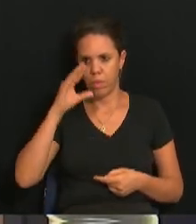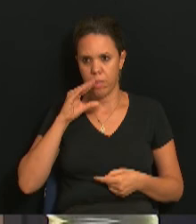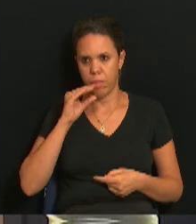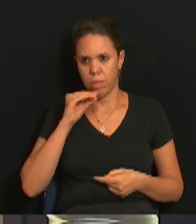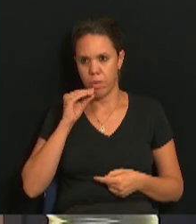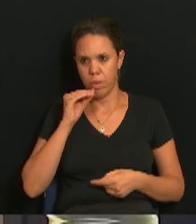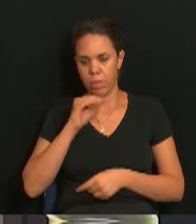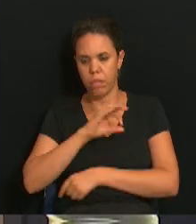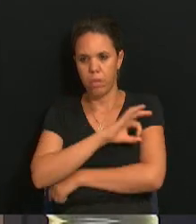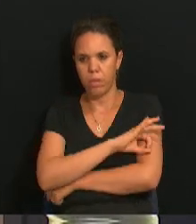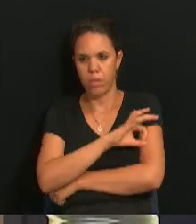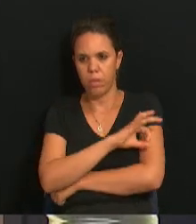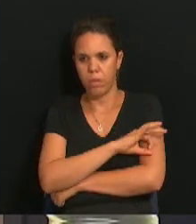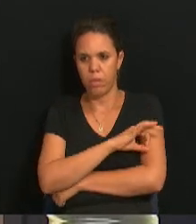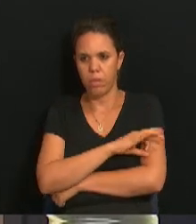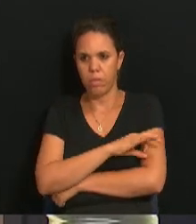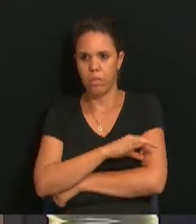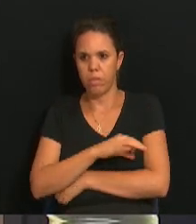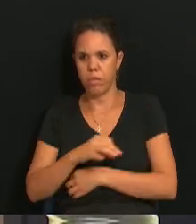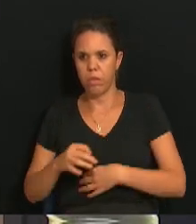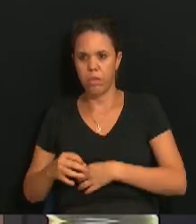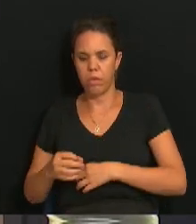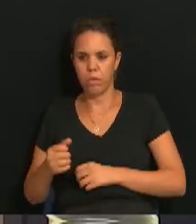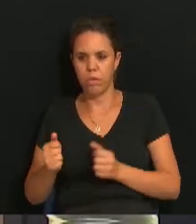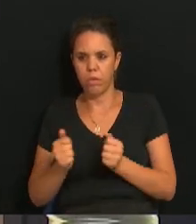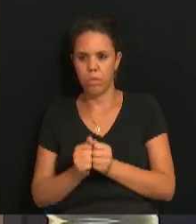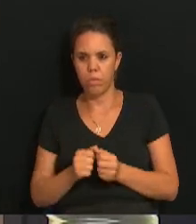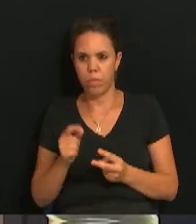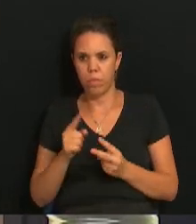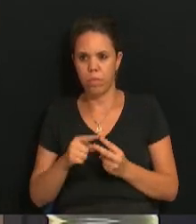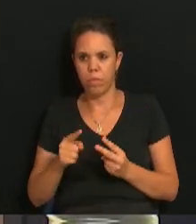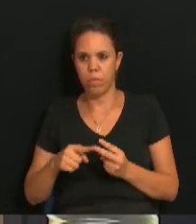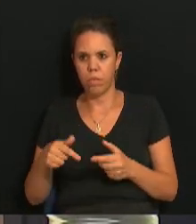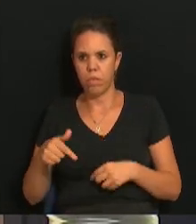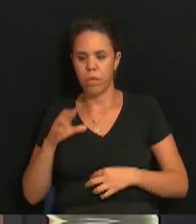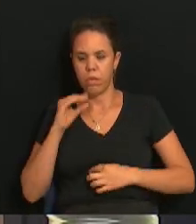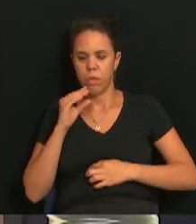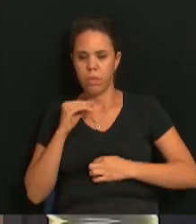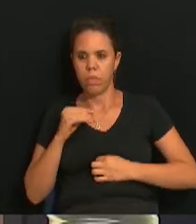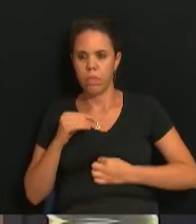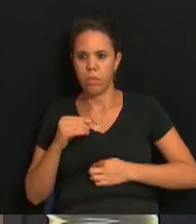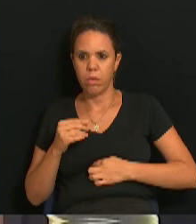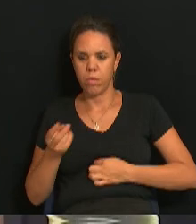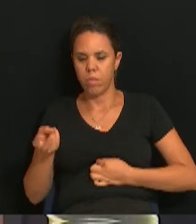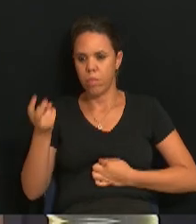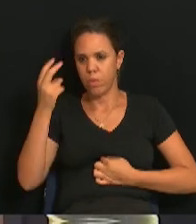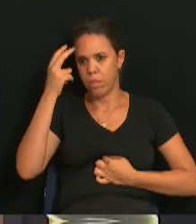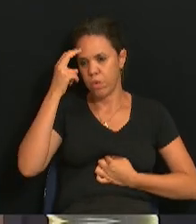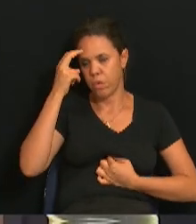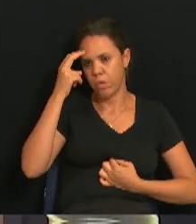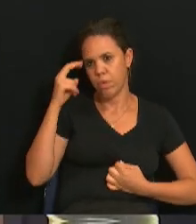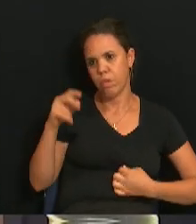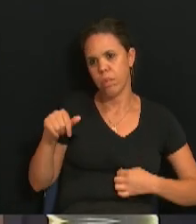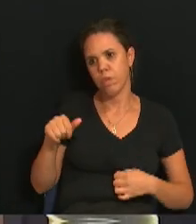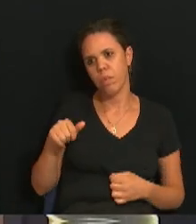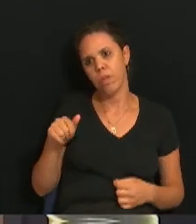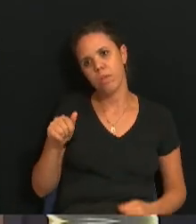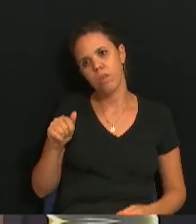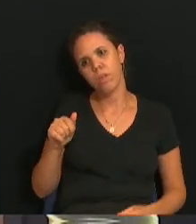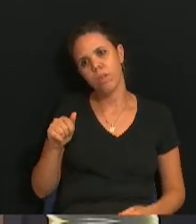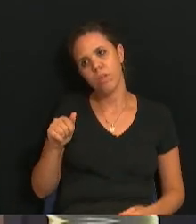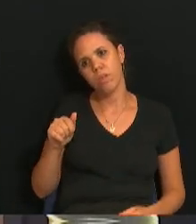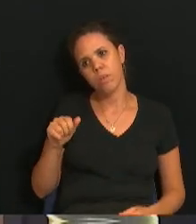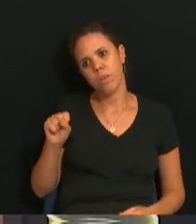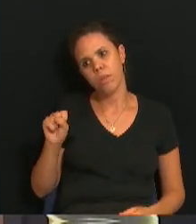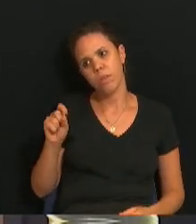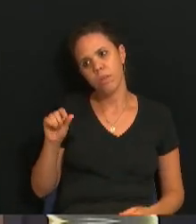Público. Para debater conosco, nós teremos 2 trabalhadores também da área de cultura, que é o Adriano Bueno e a Sônia